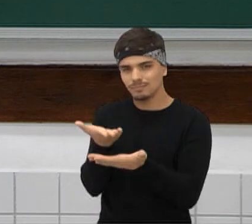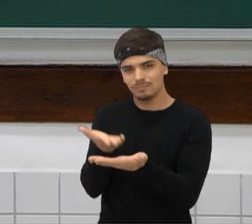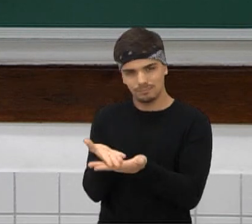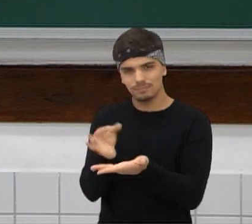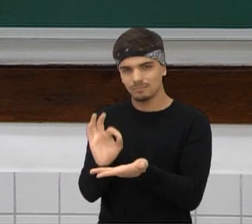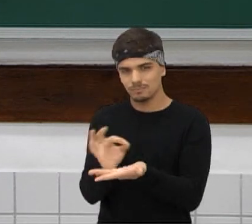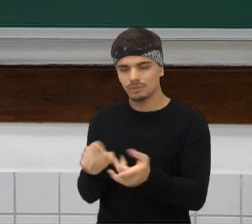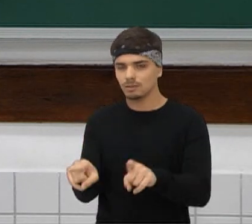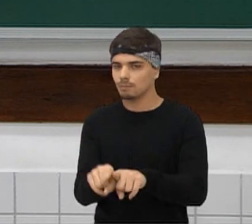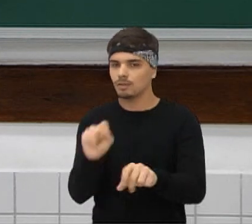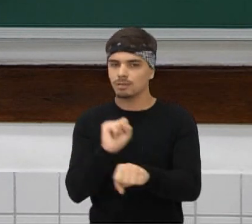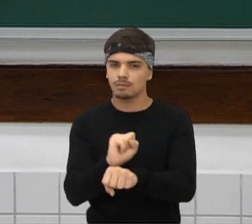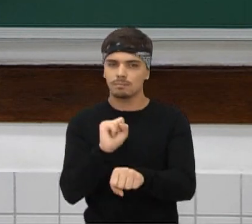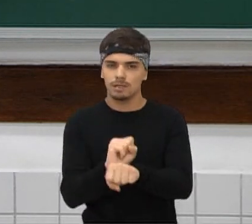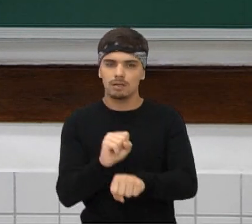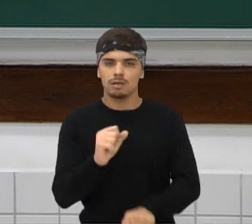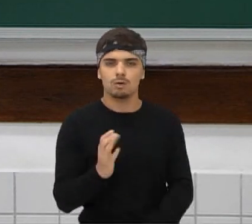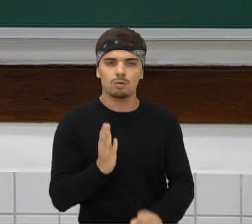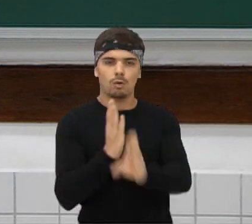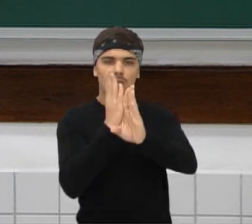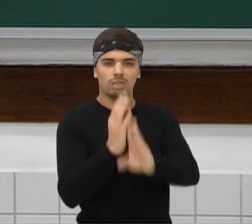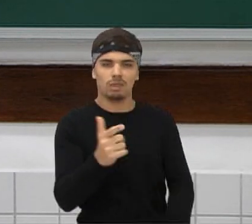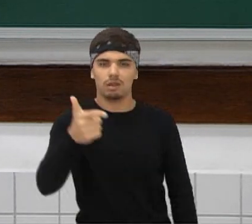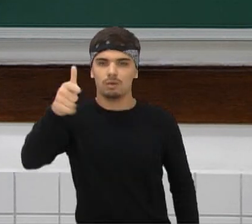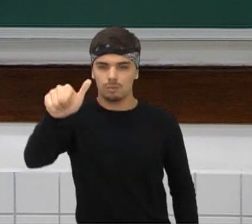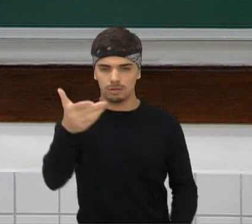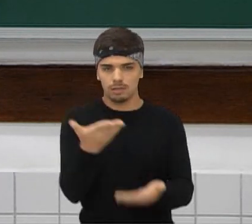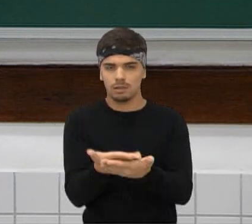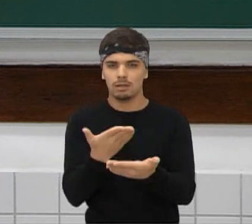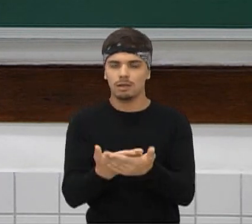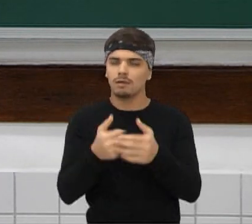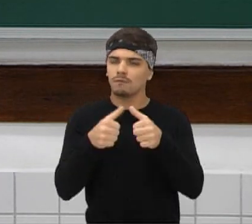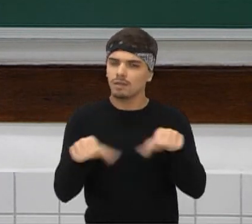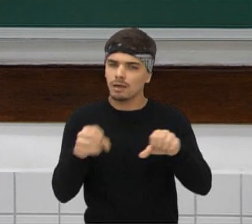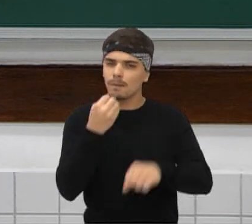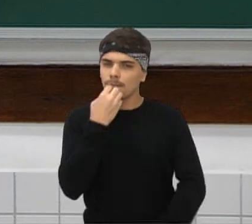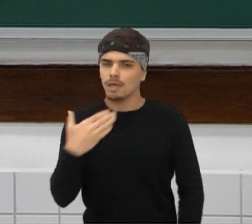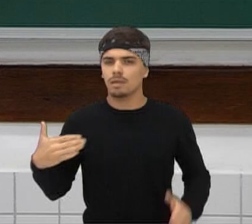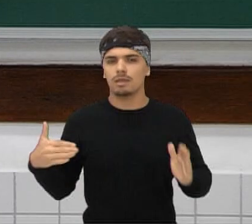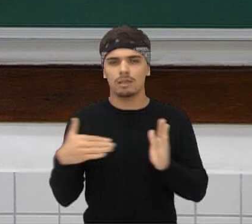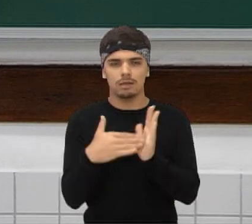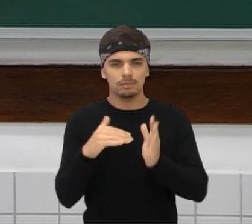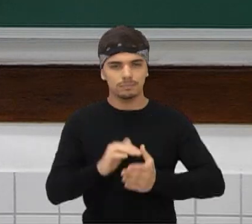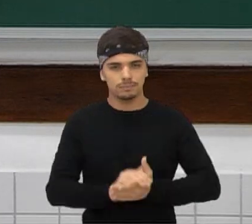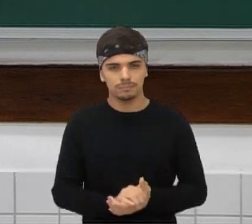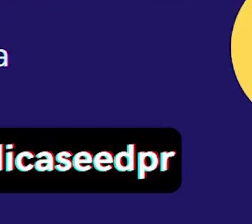Espero vê-los, né, na próxima. Fiquem bem. Até mais.